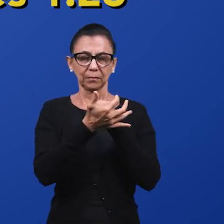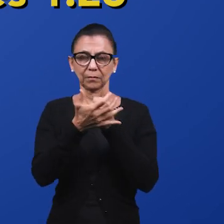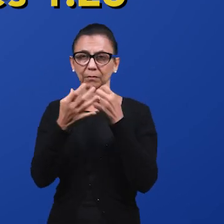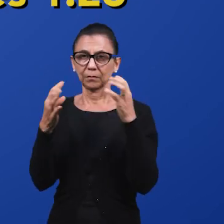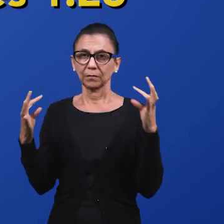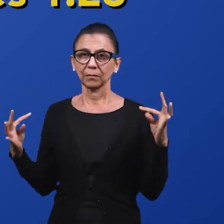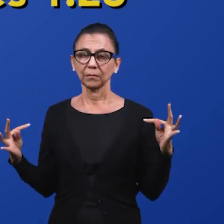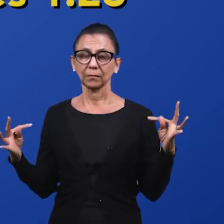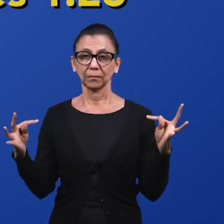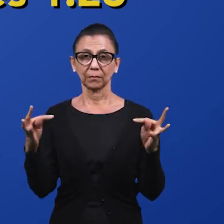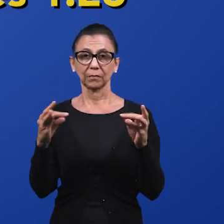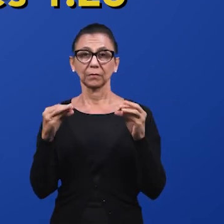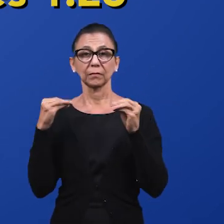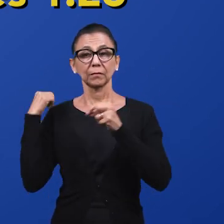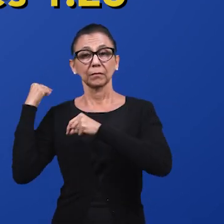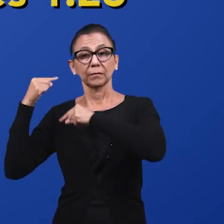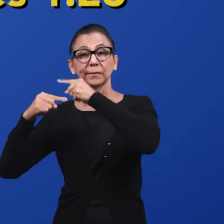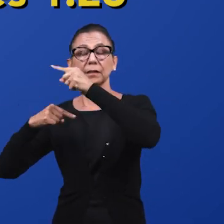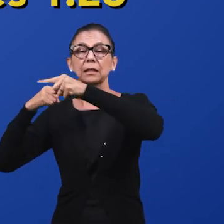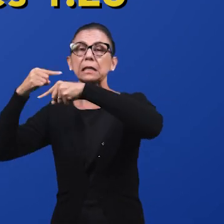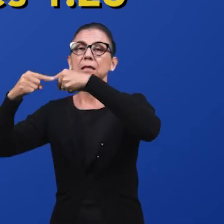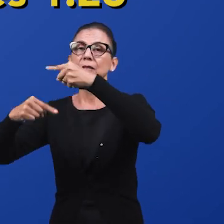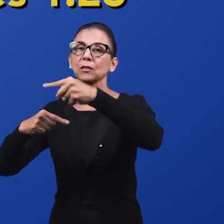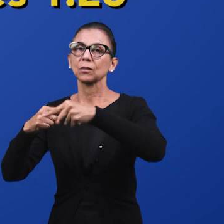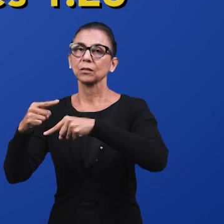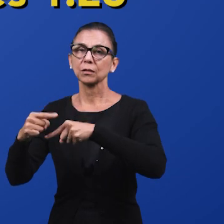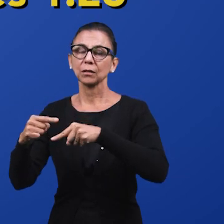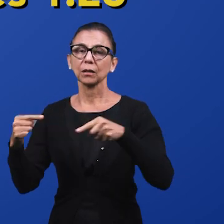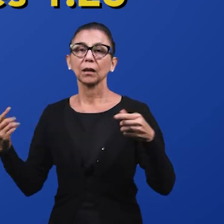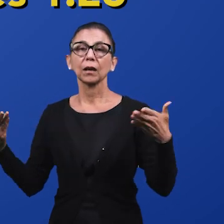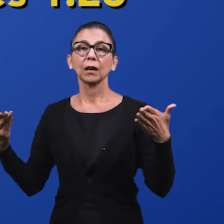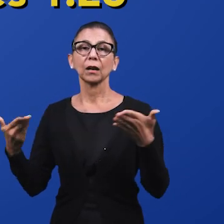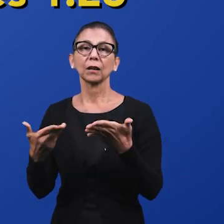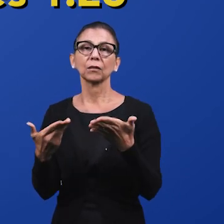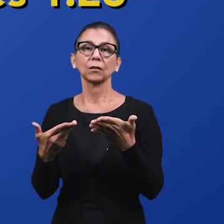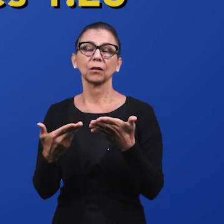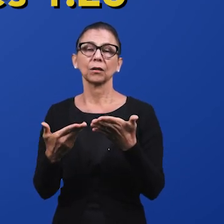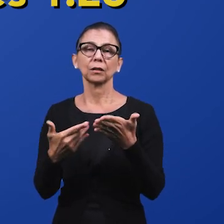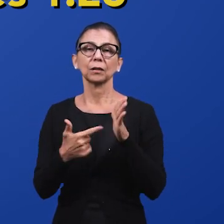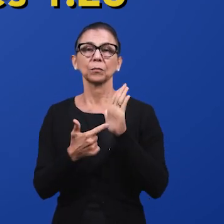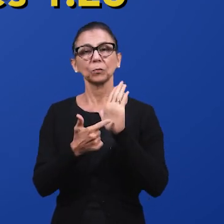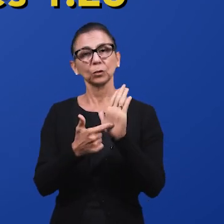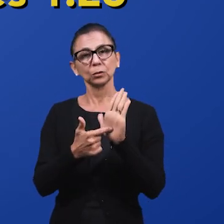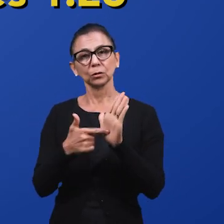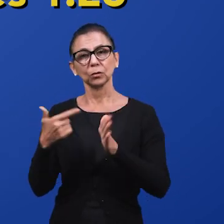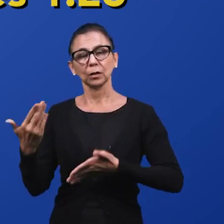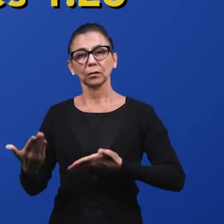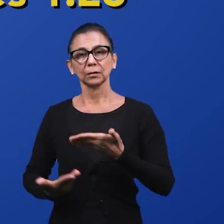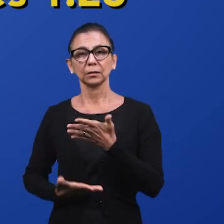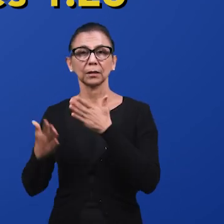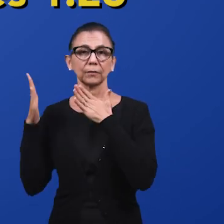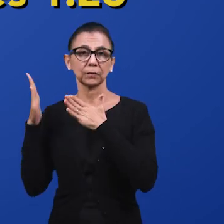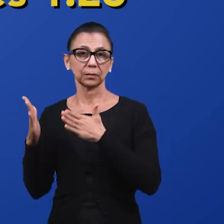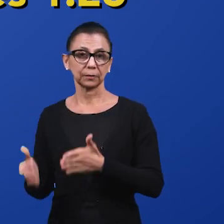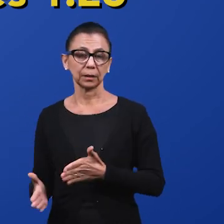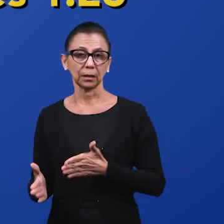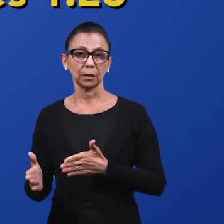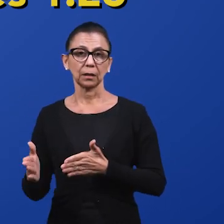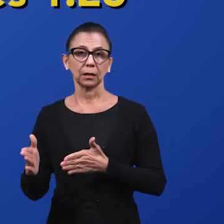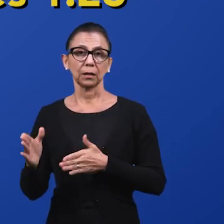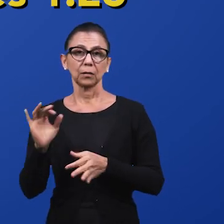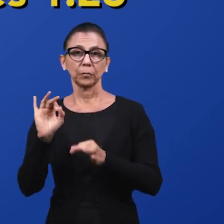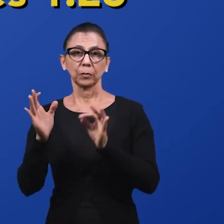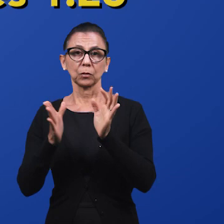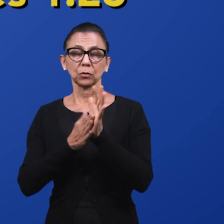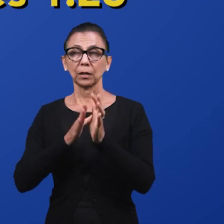séculos e em todas as gerações, e que agora foi manifesto aos seus santos. O